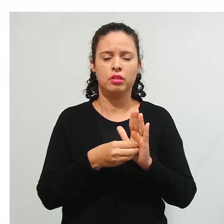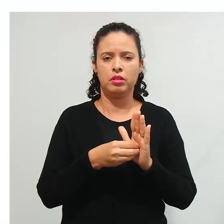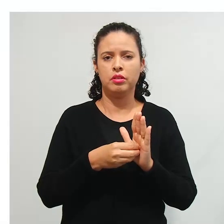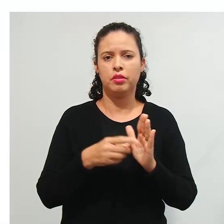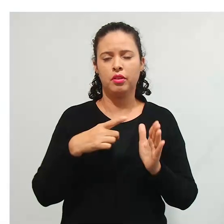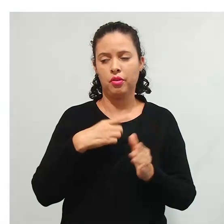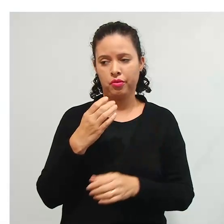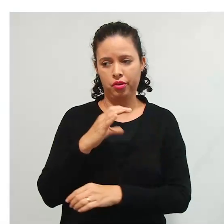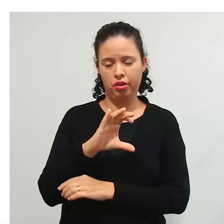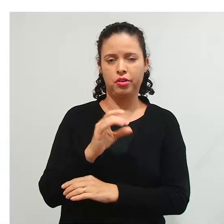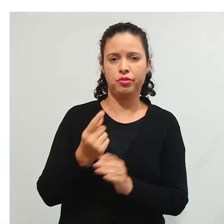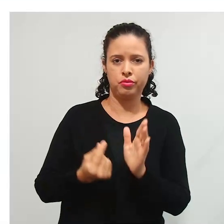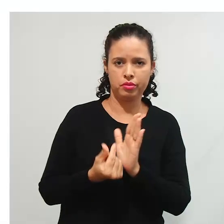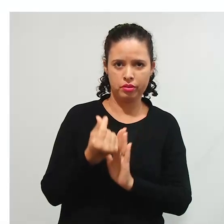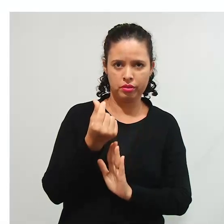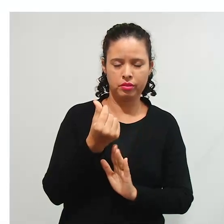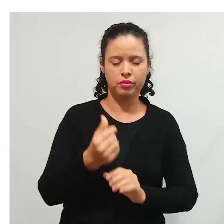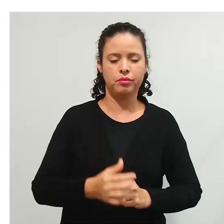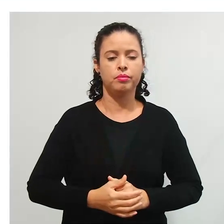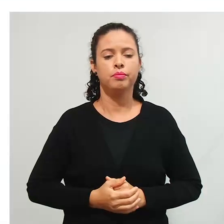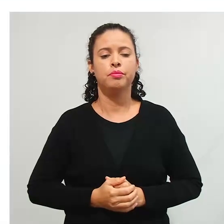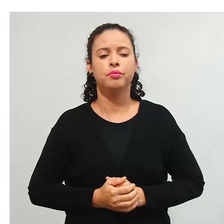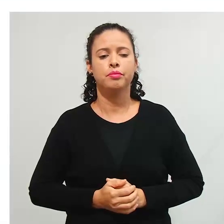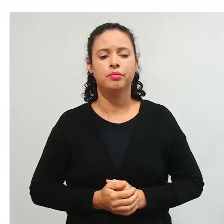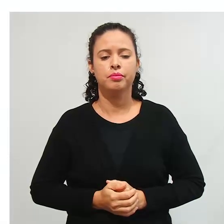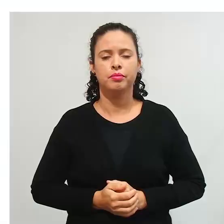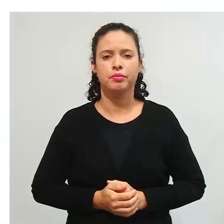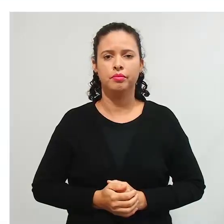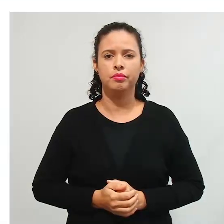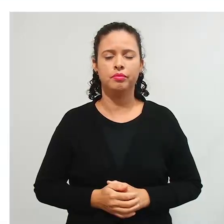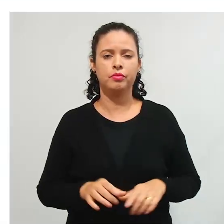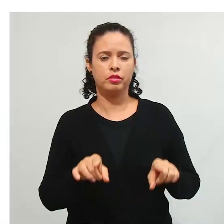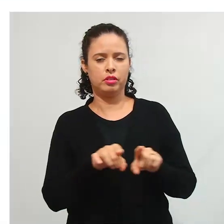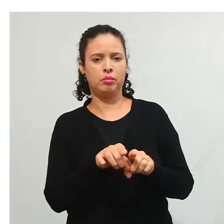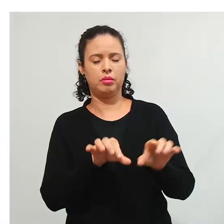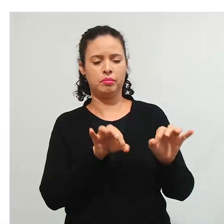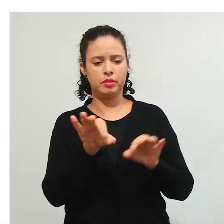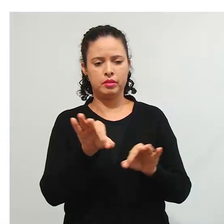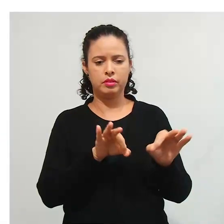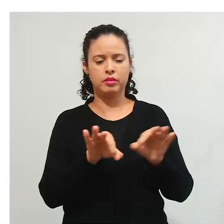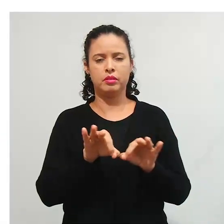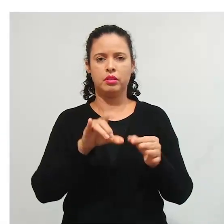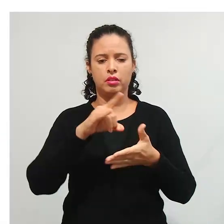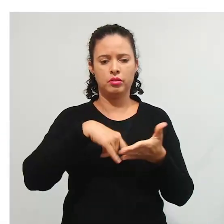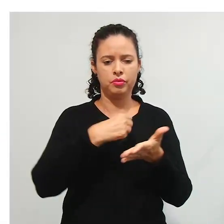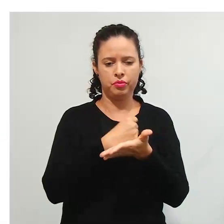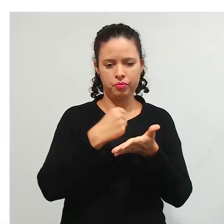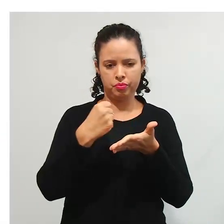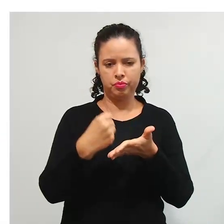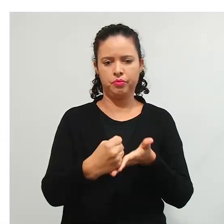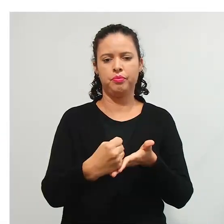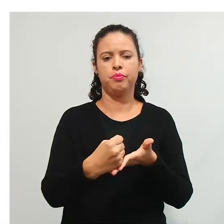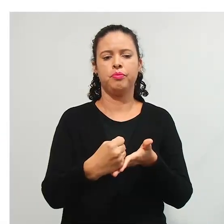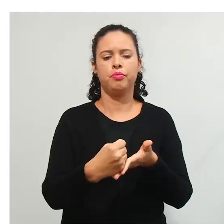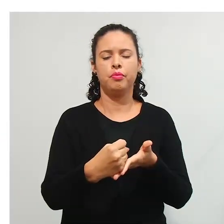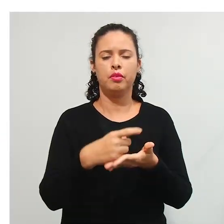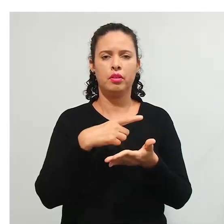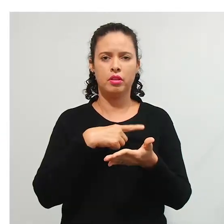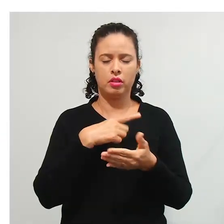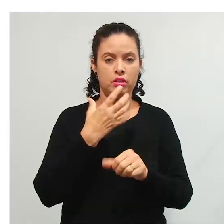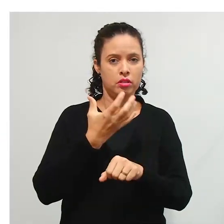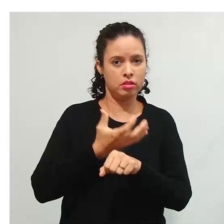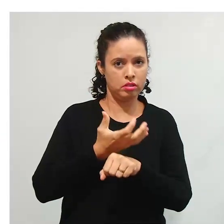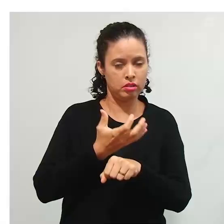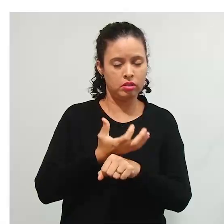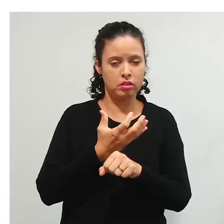financeira. Agora vamos para a etapa de planejamento, que é licitação e contrato. Vocês têm uma